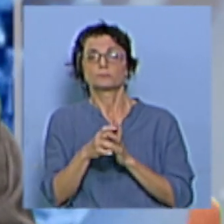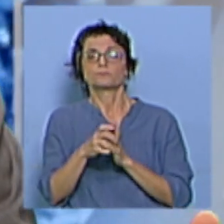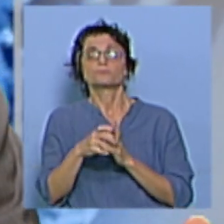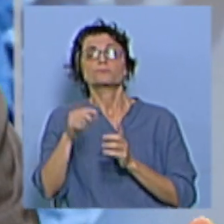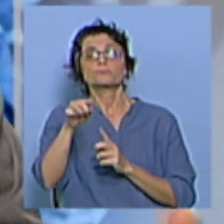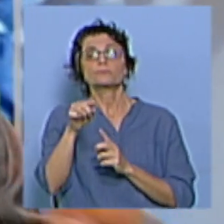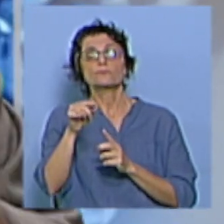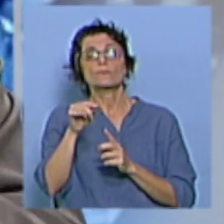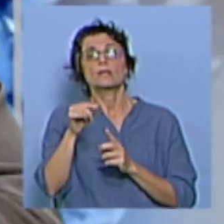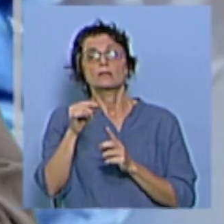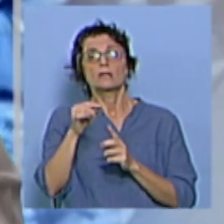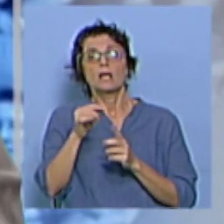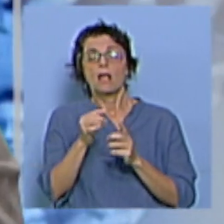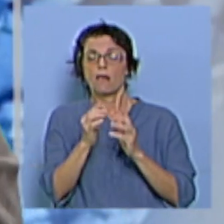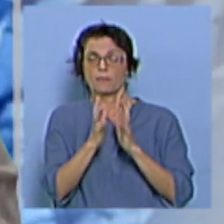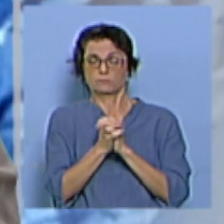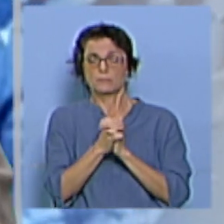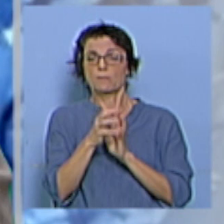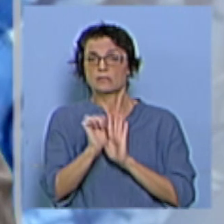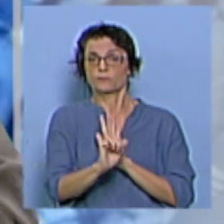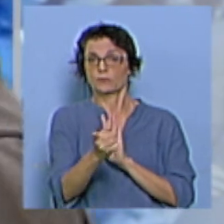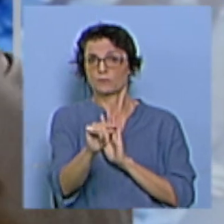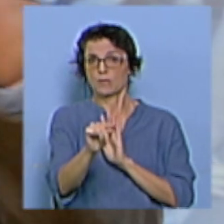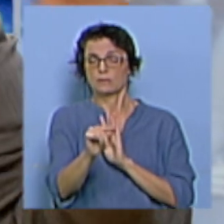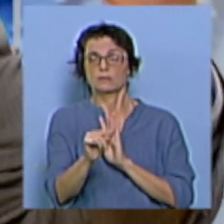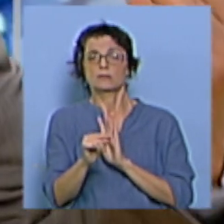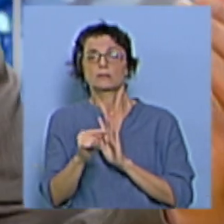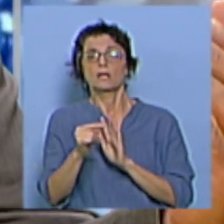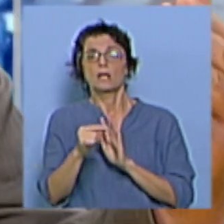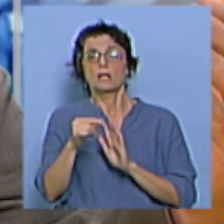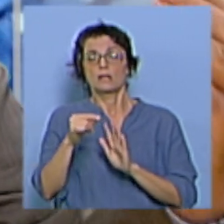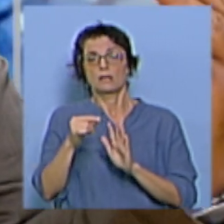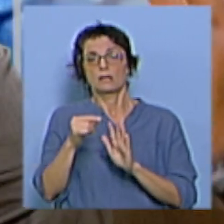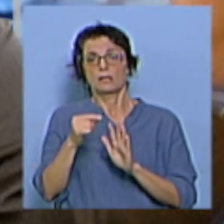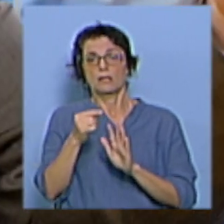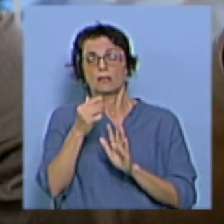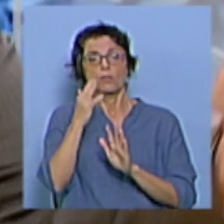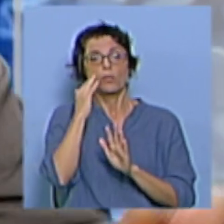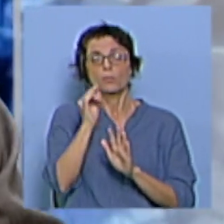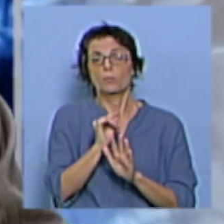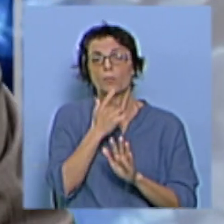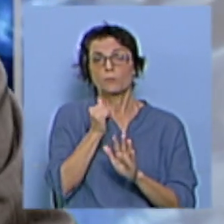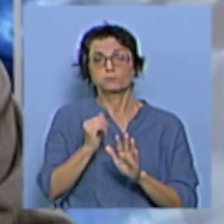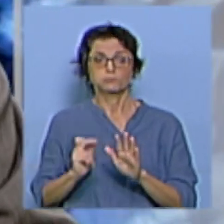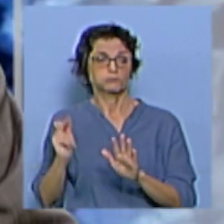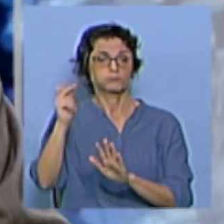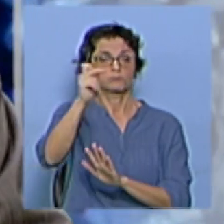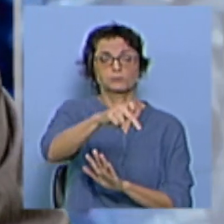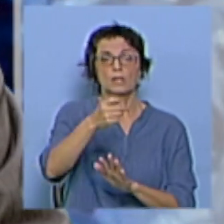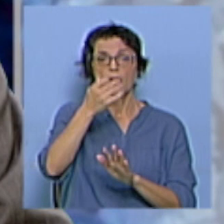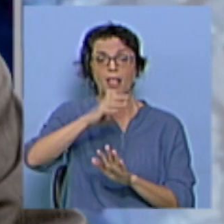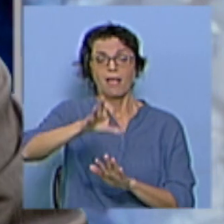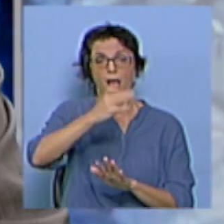República Centro-Africana, mas que celebrava aqui em Portugal e estava a ser acompanhado na República Centro-Africana.